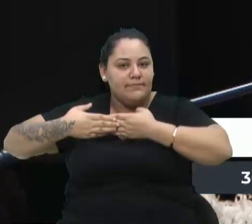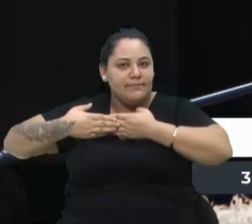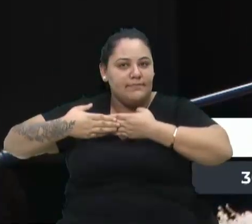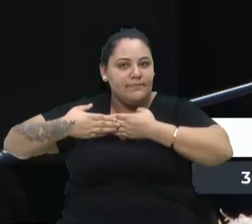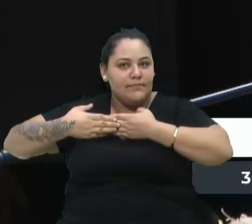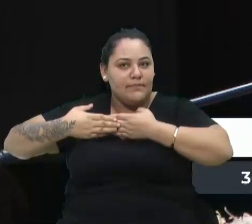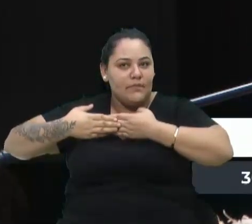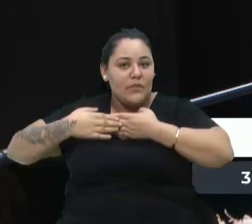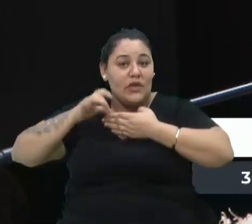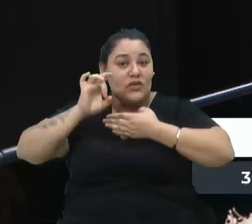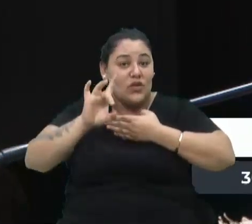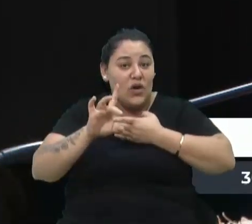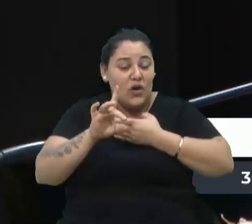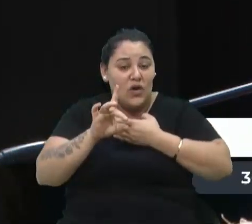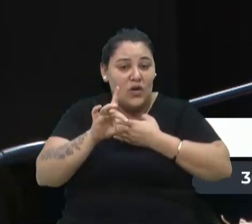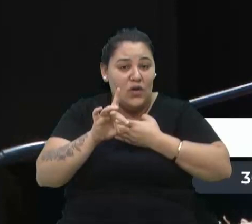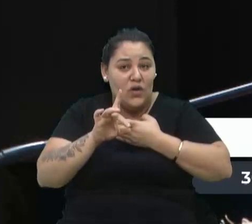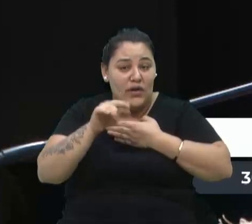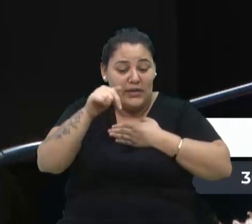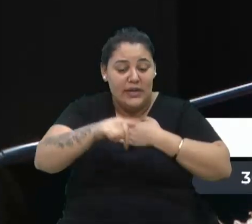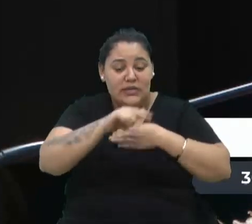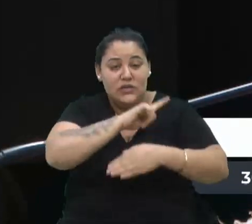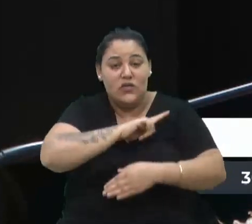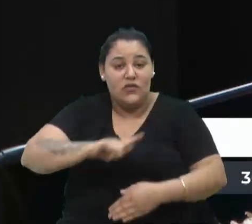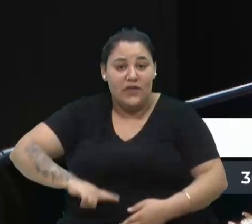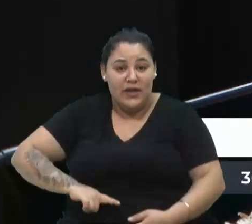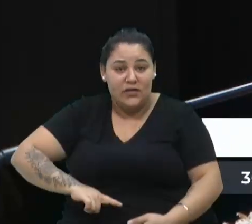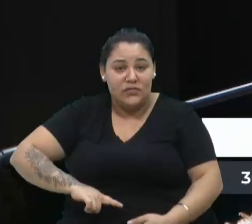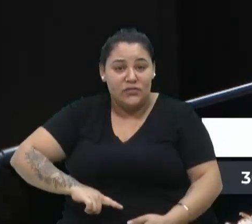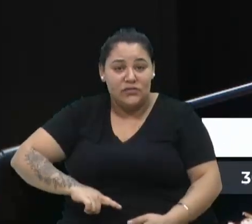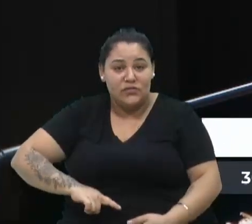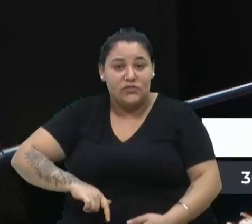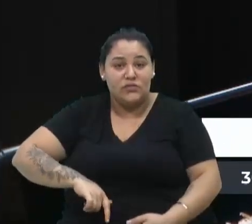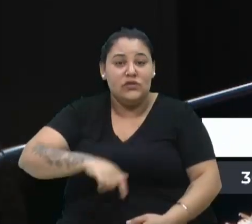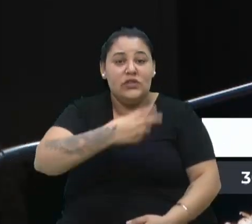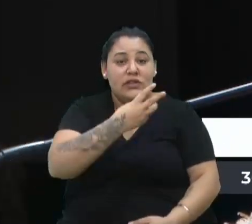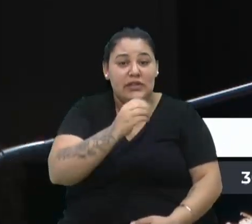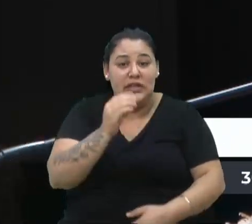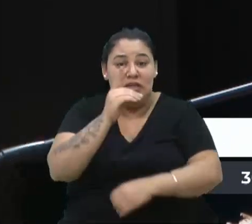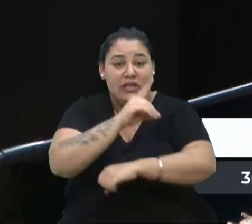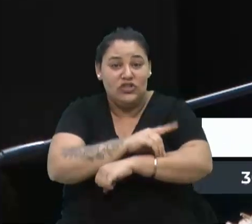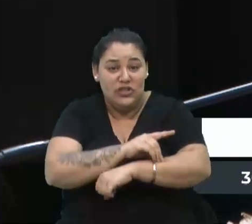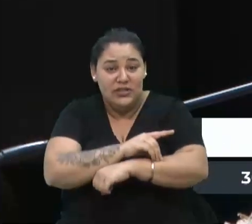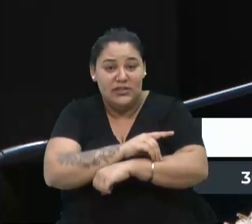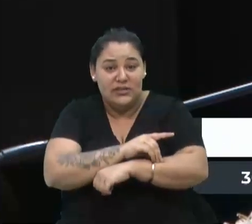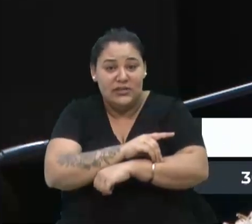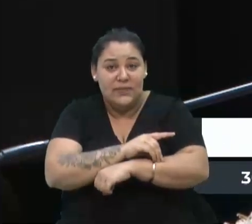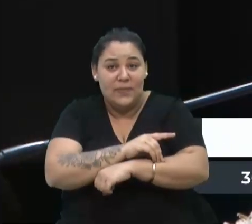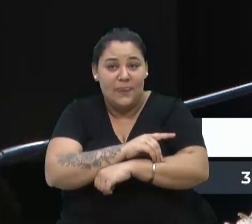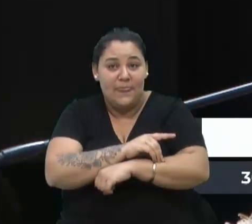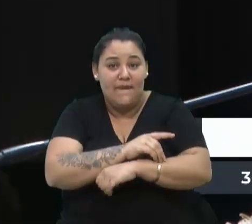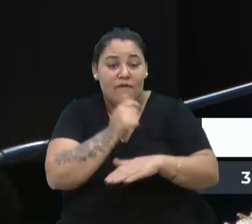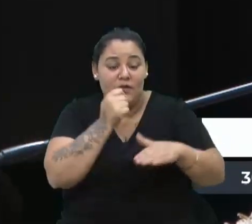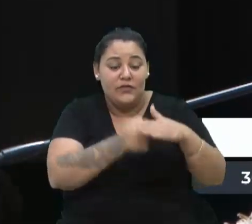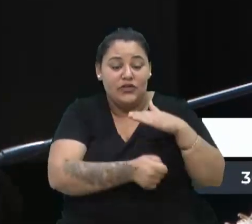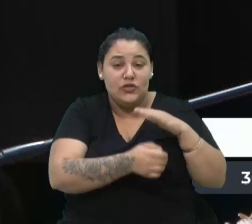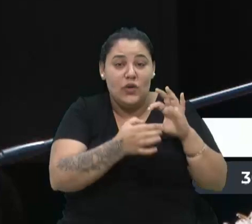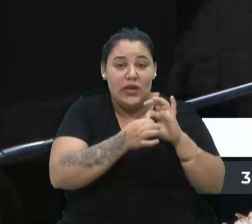30 dias desse governo foi investido, liberada para o setor